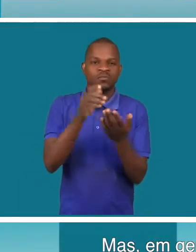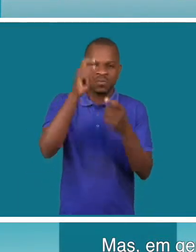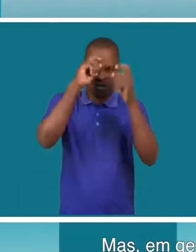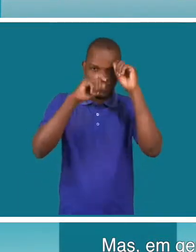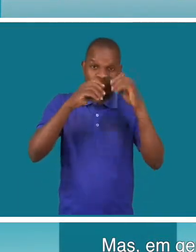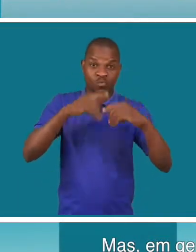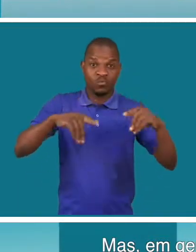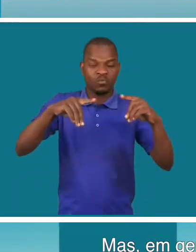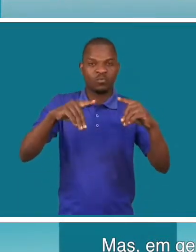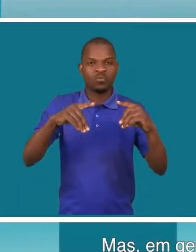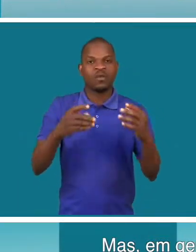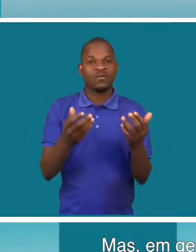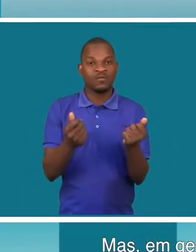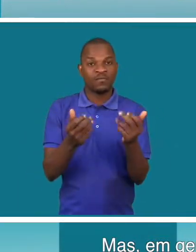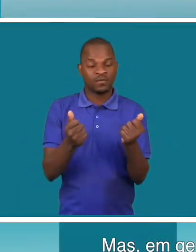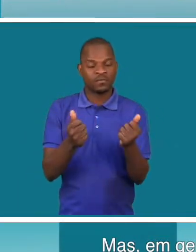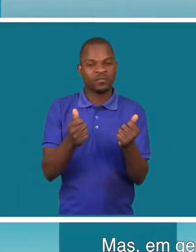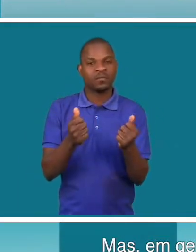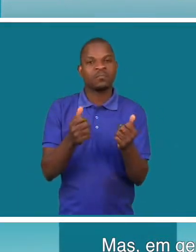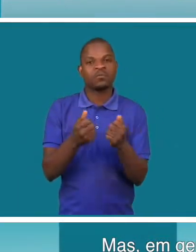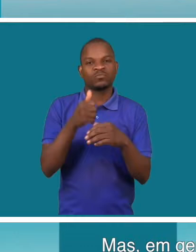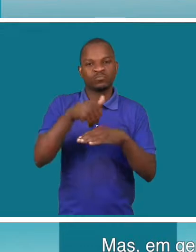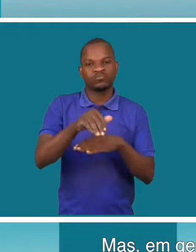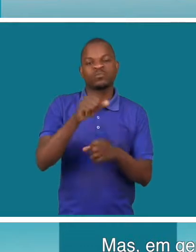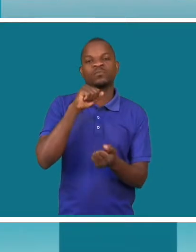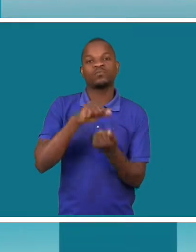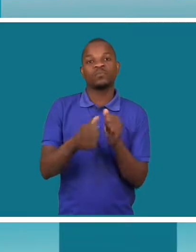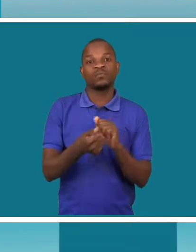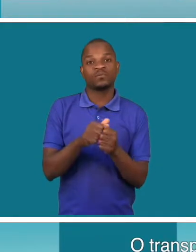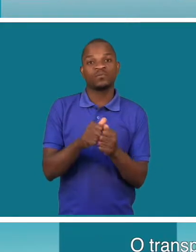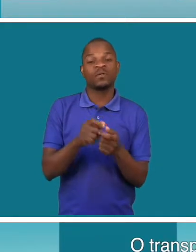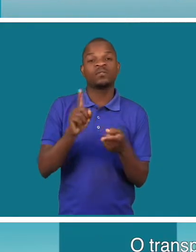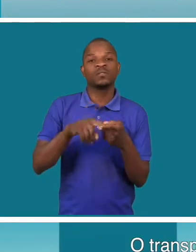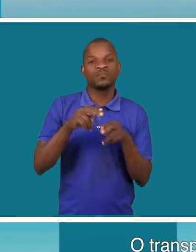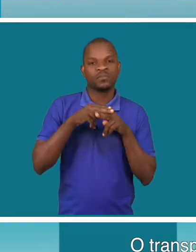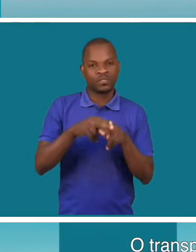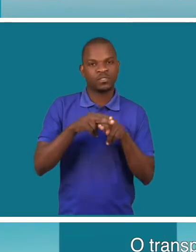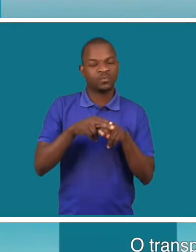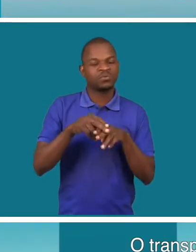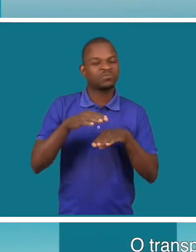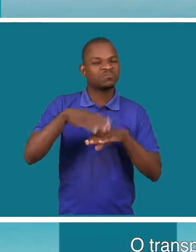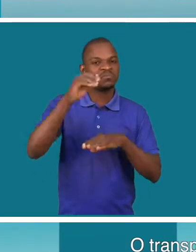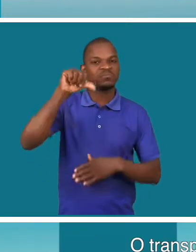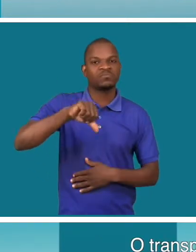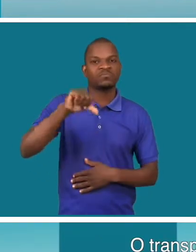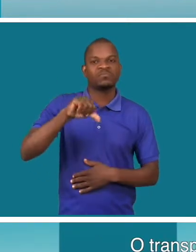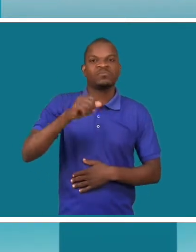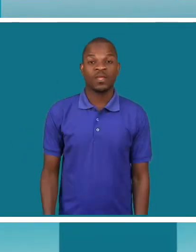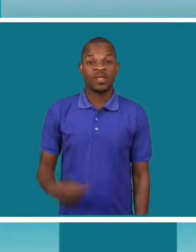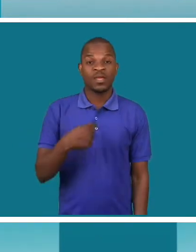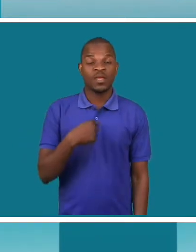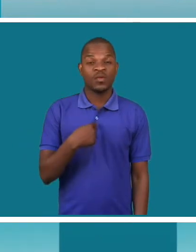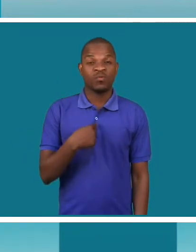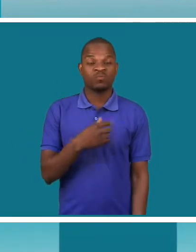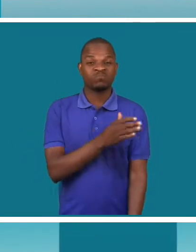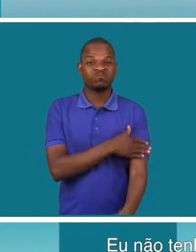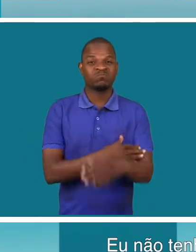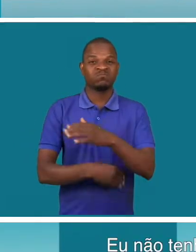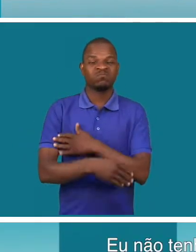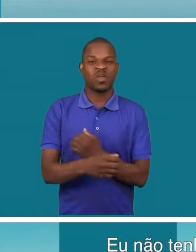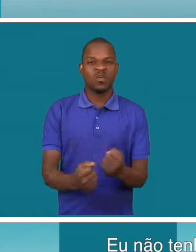e faces continuam a ser um problemão o transporte é um exemplo mais comum eu tenho